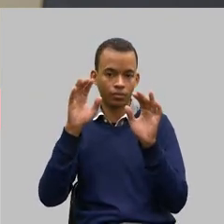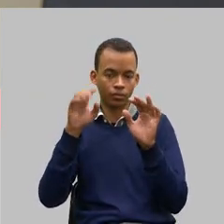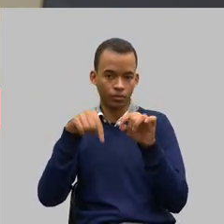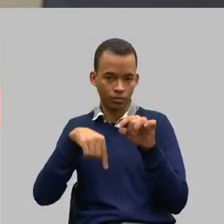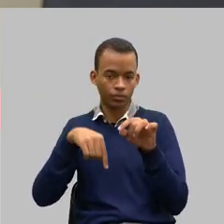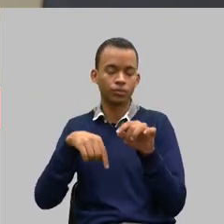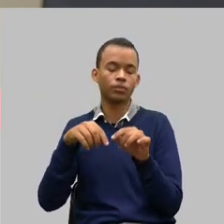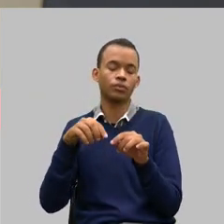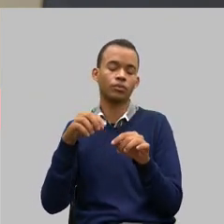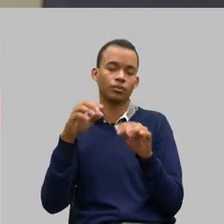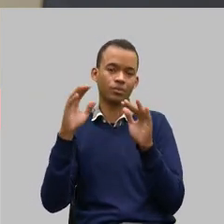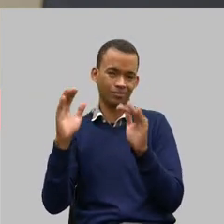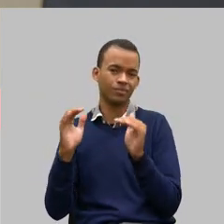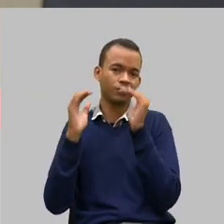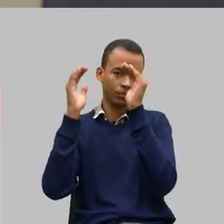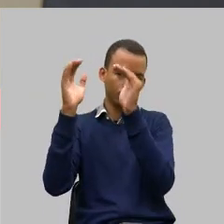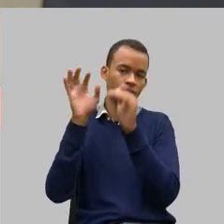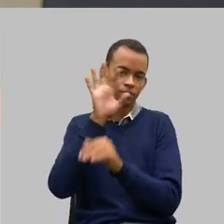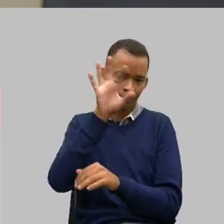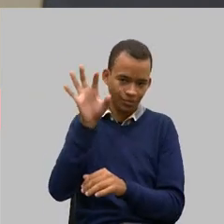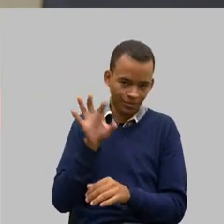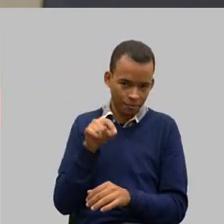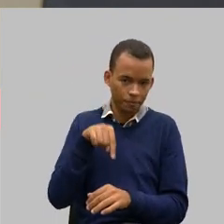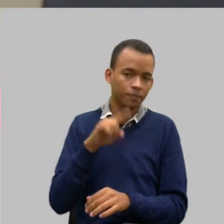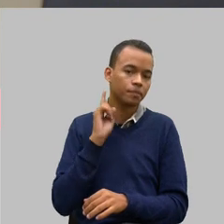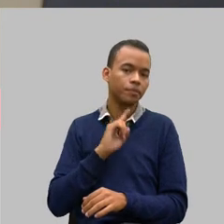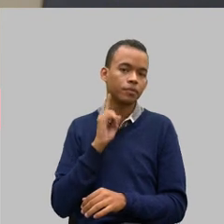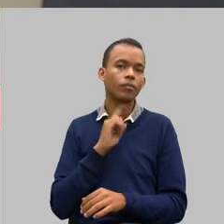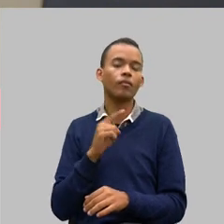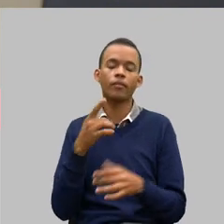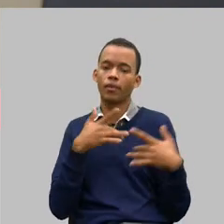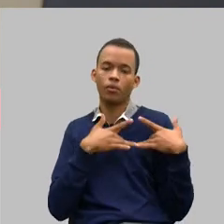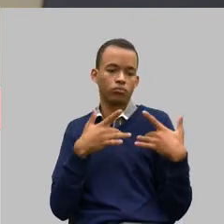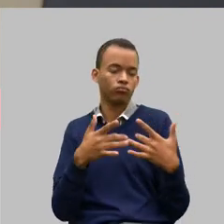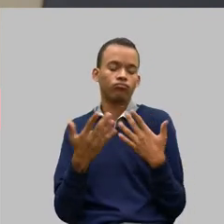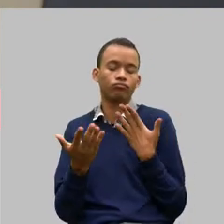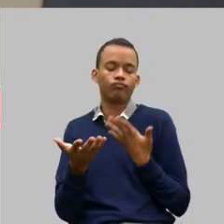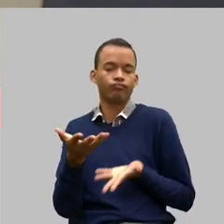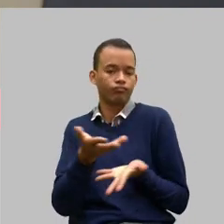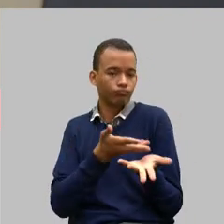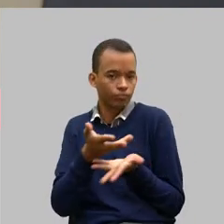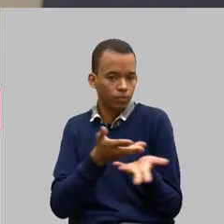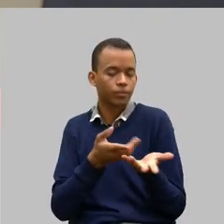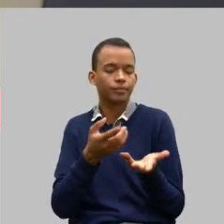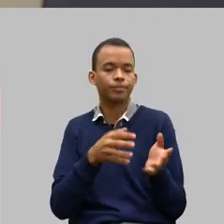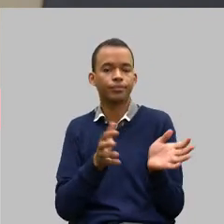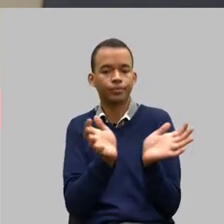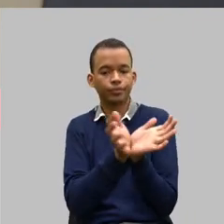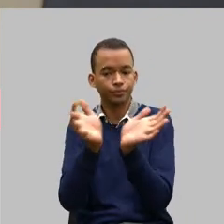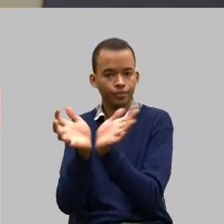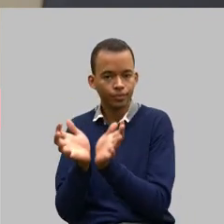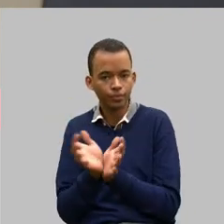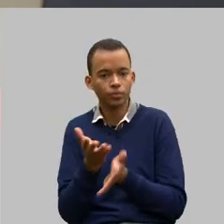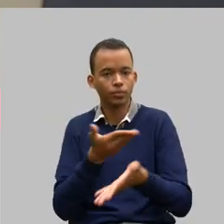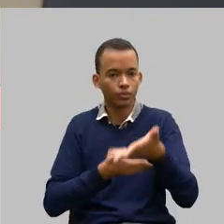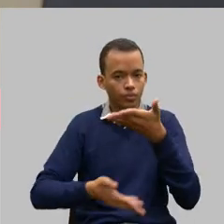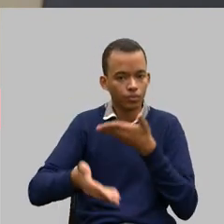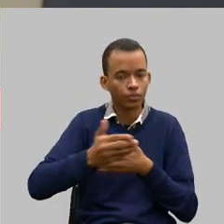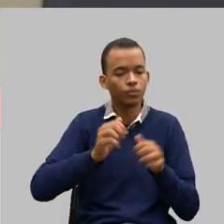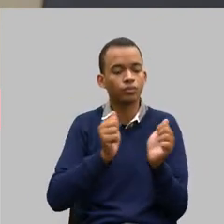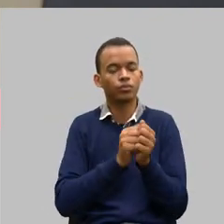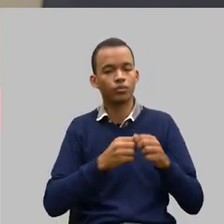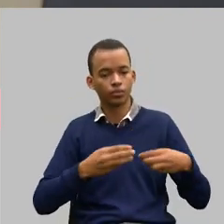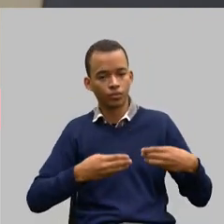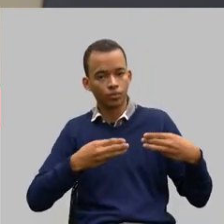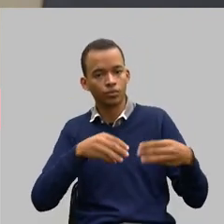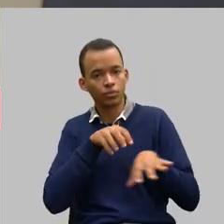superintendente então tô a disposição essa troca né das nossas equipes junto ao Ministério de transporte da tem sido fundamental